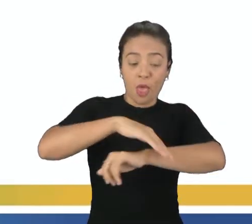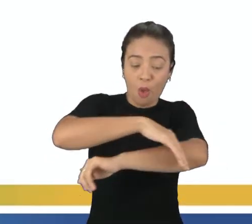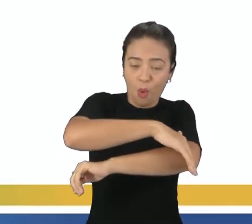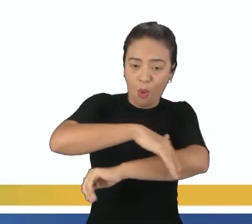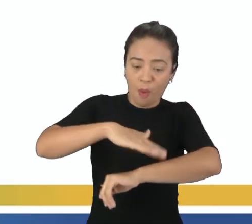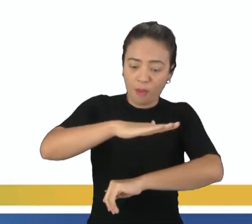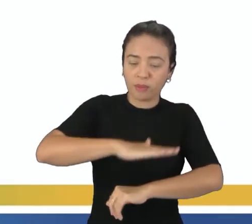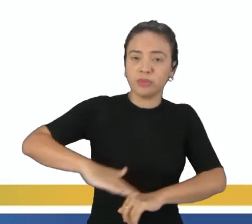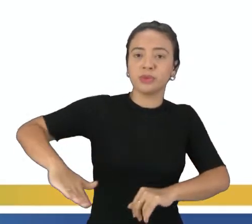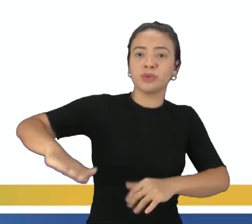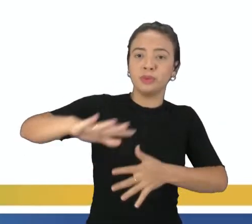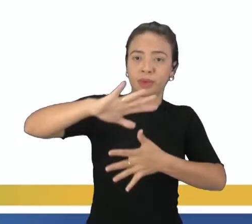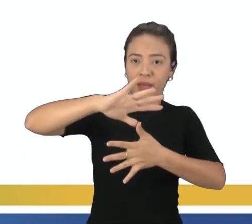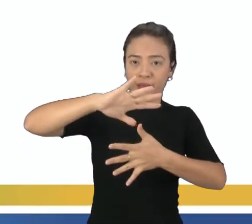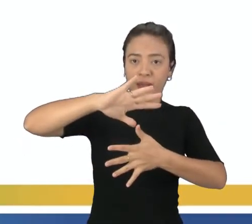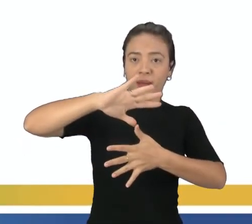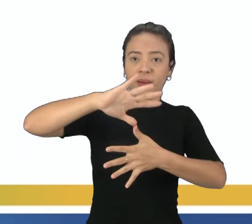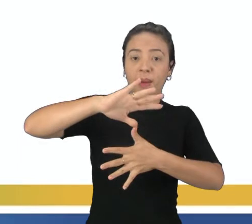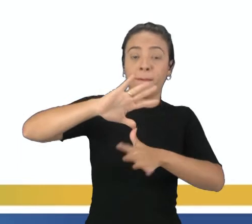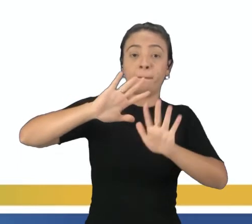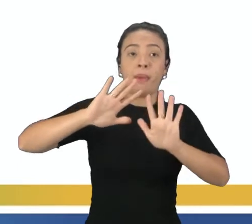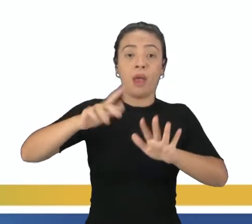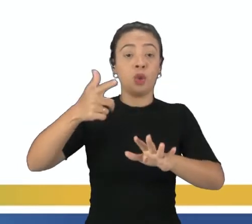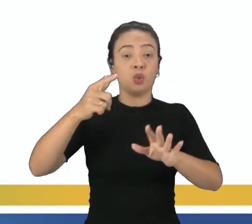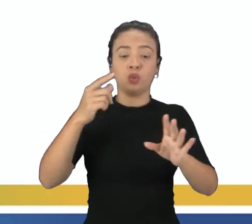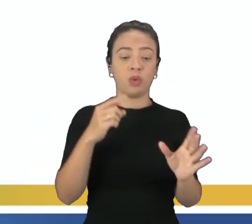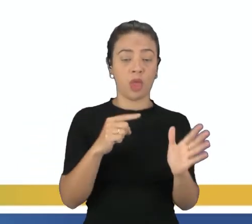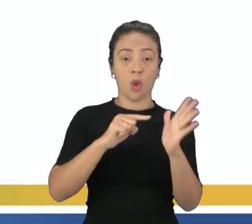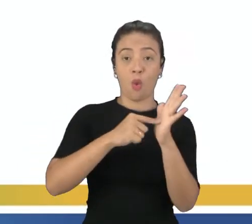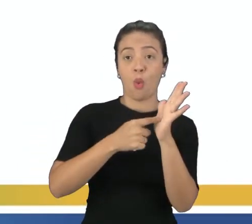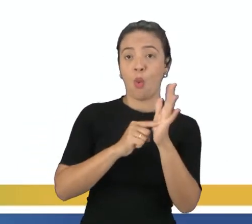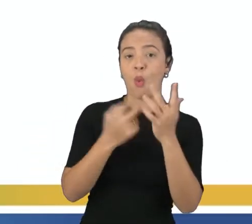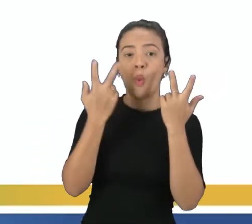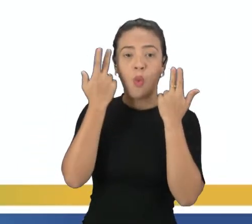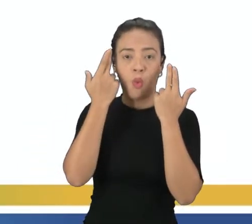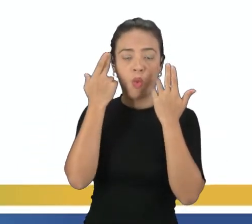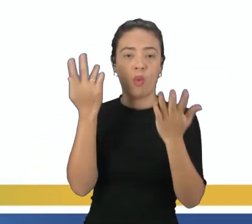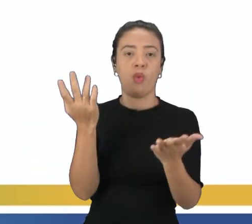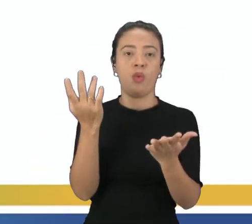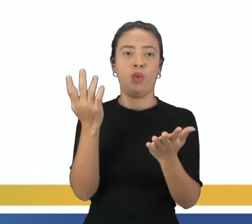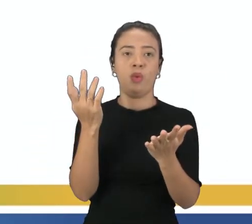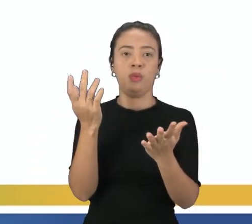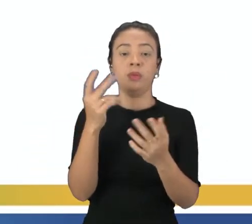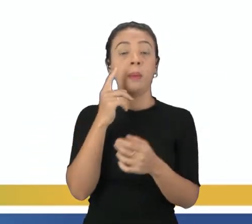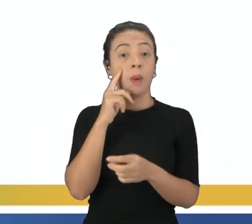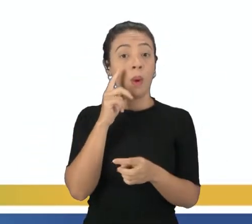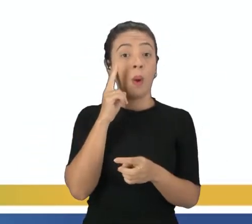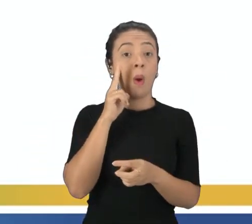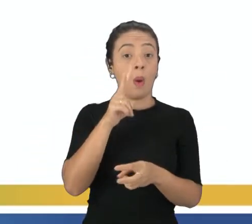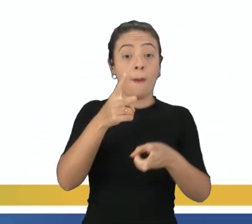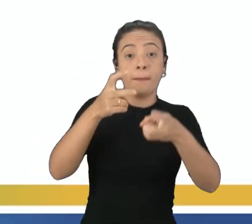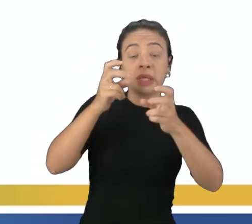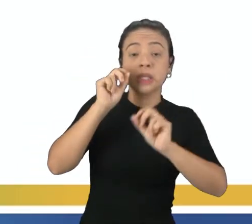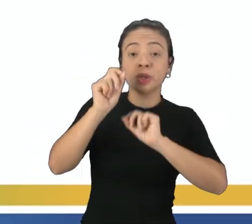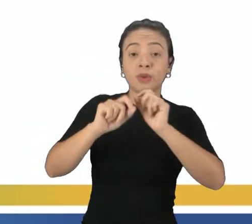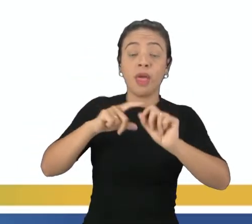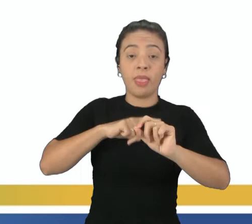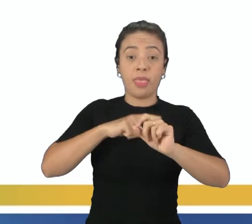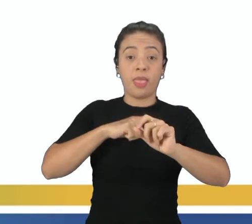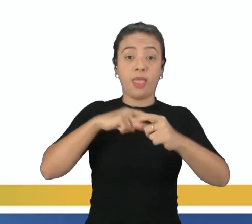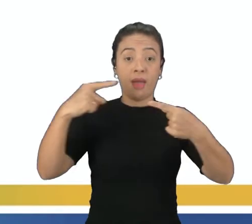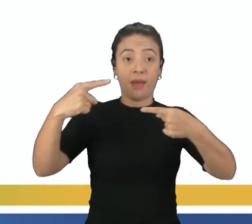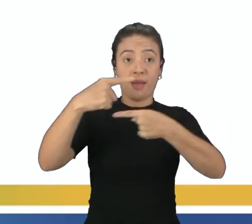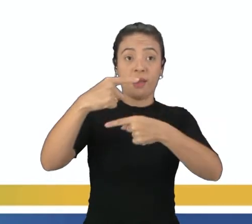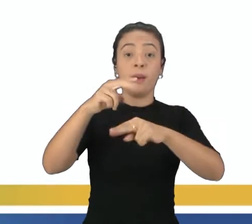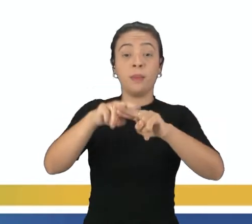mesmo plano do mapa e elas não possuem ponto em comum. Você pode visualizar retas paralelas ali. Então, no caso, nós temos aí que a